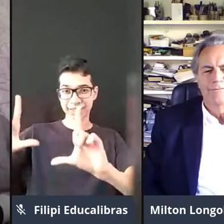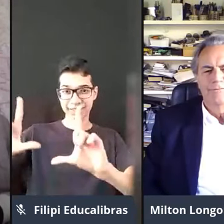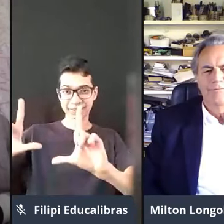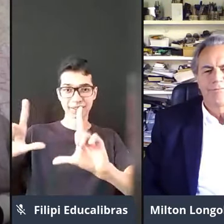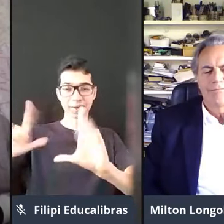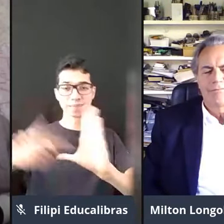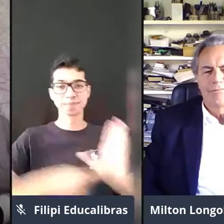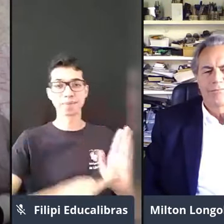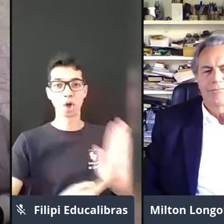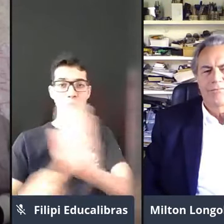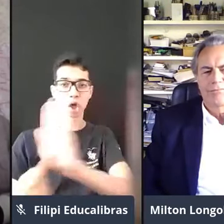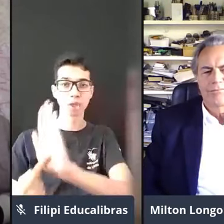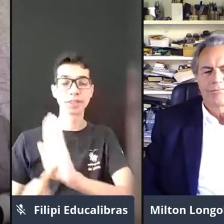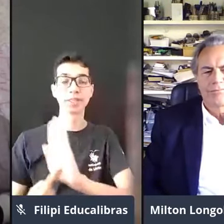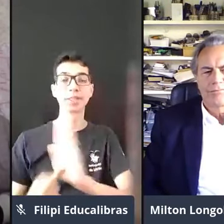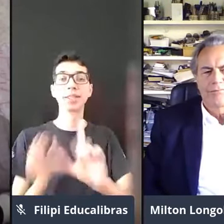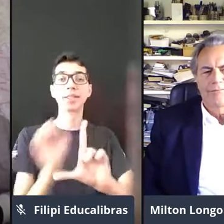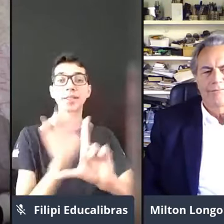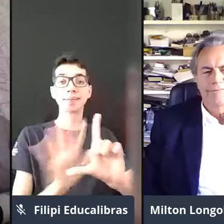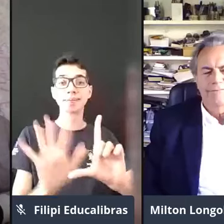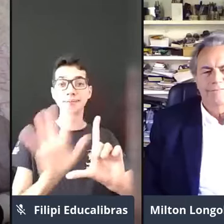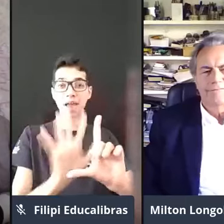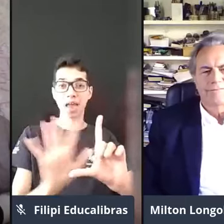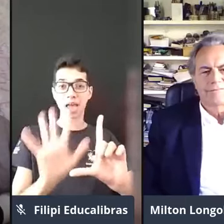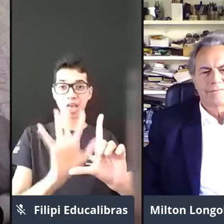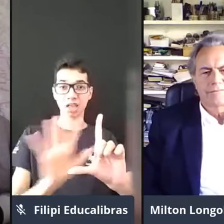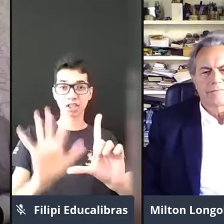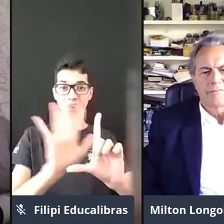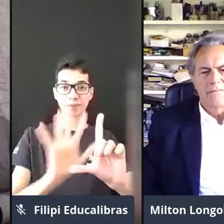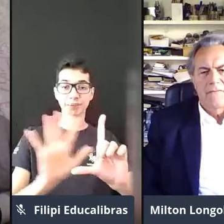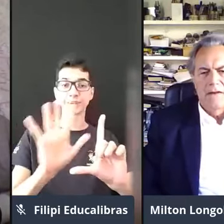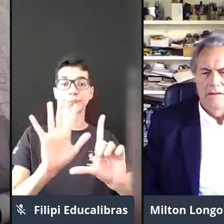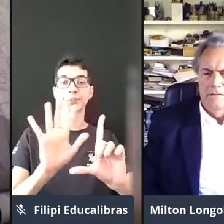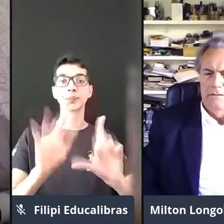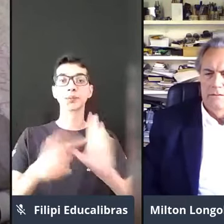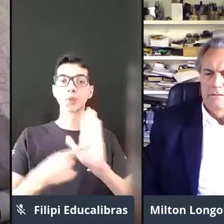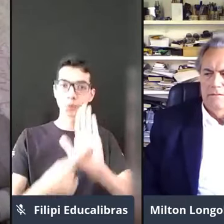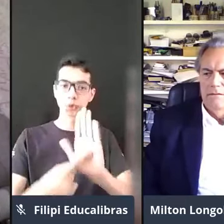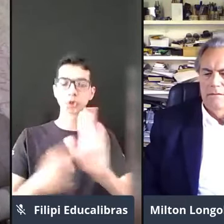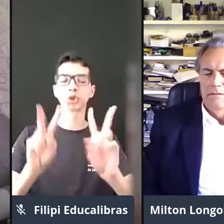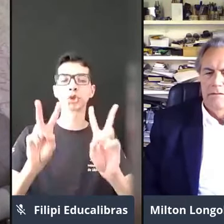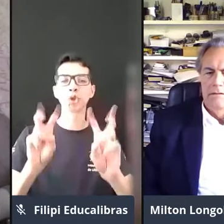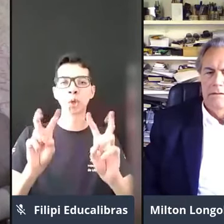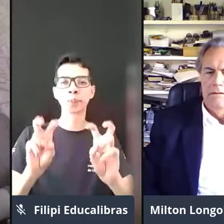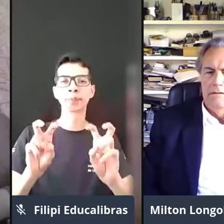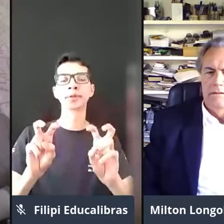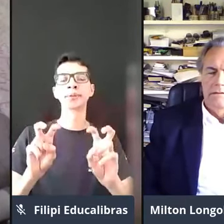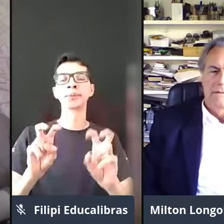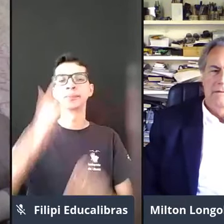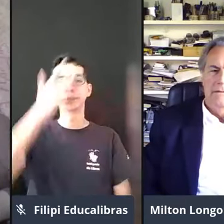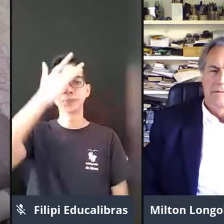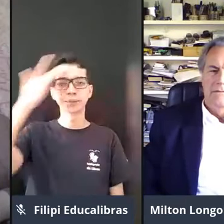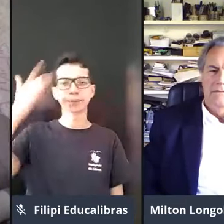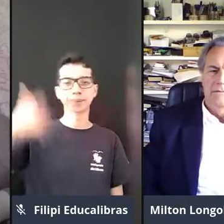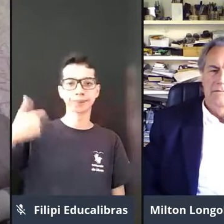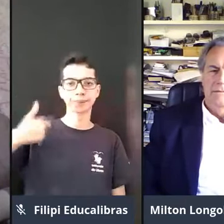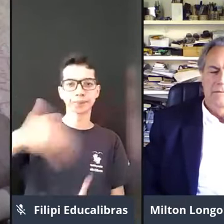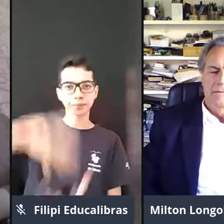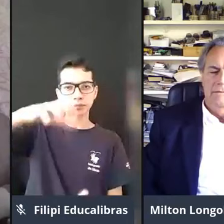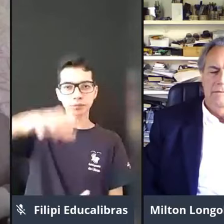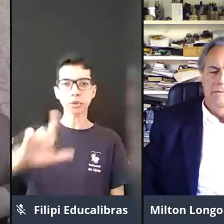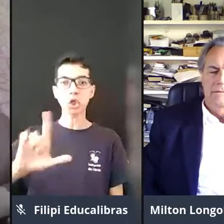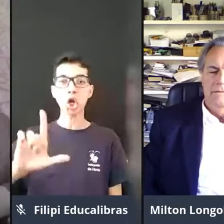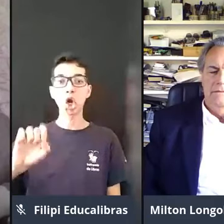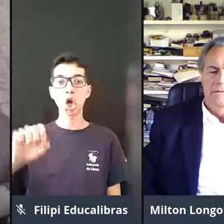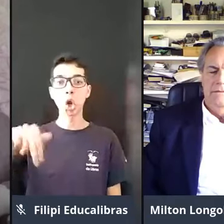uma imagem que fala aqui do mercado de idosos, né, de longevos, a população e tudo mais,